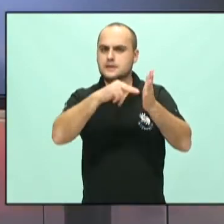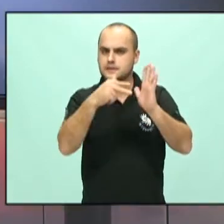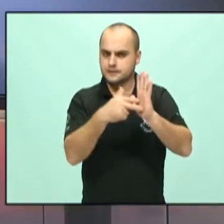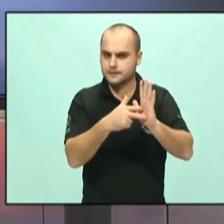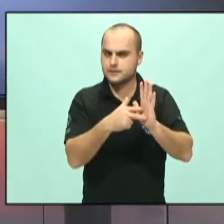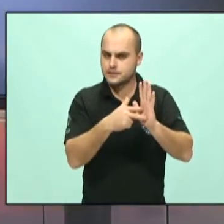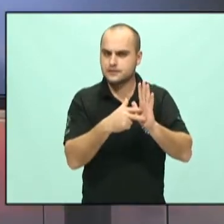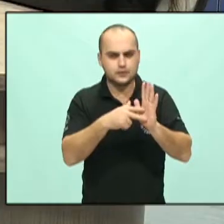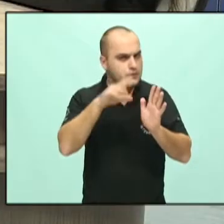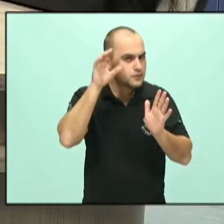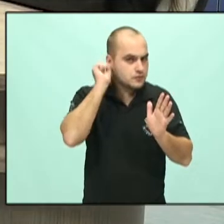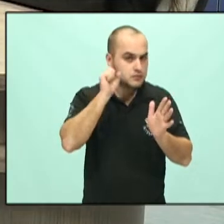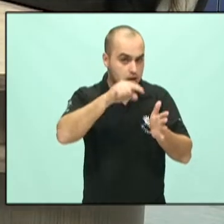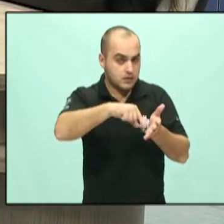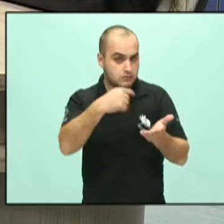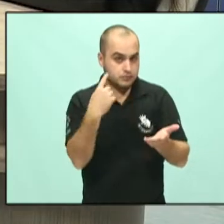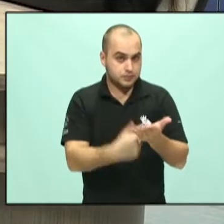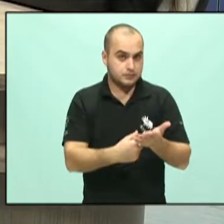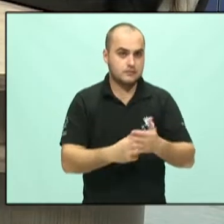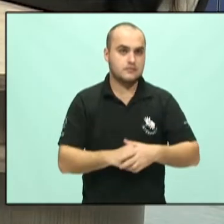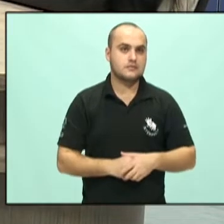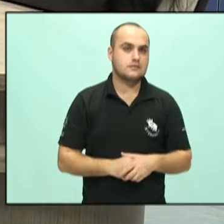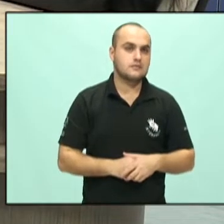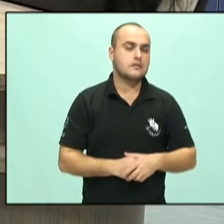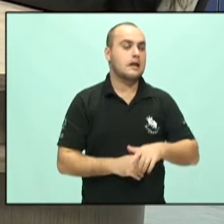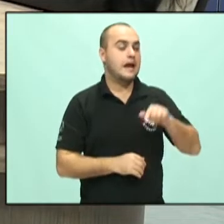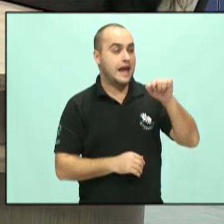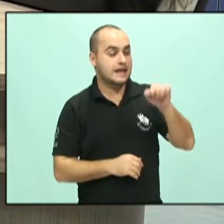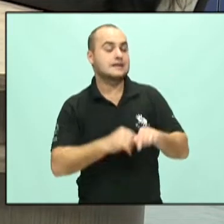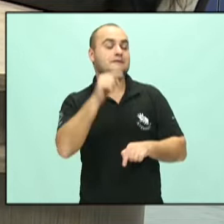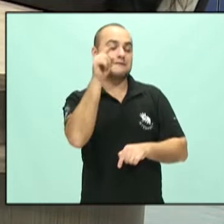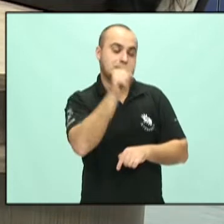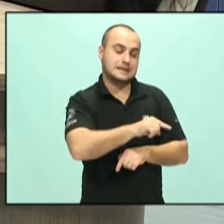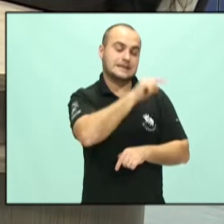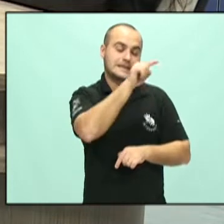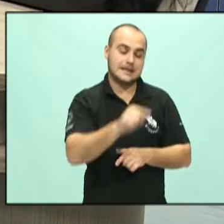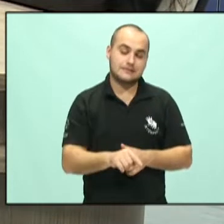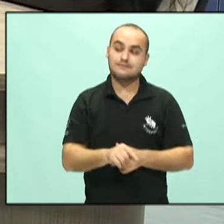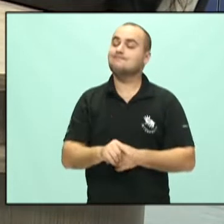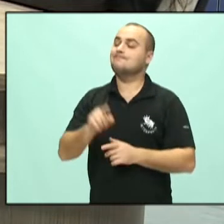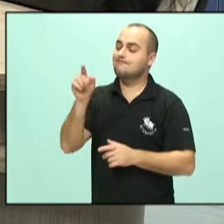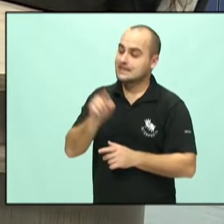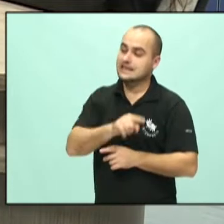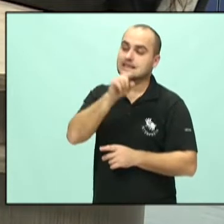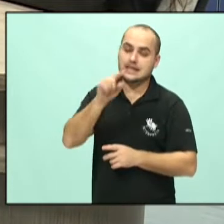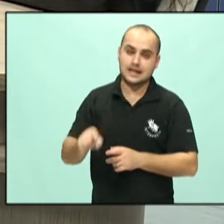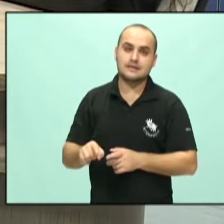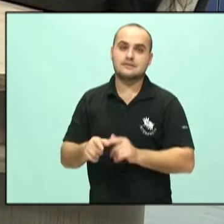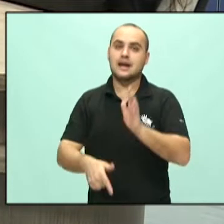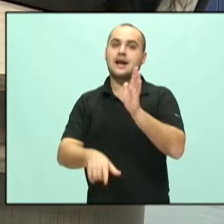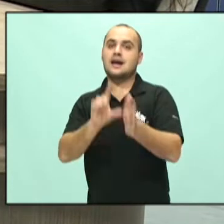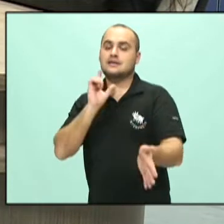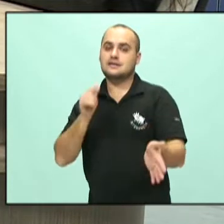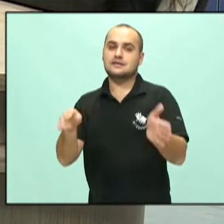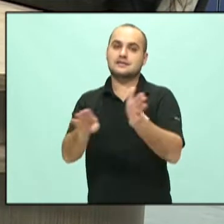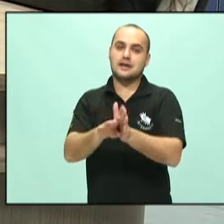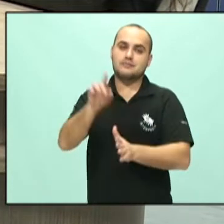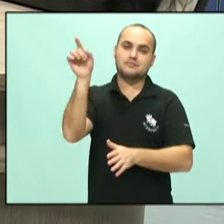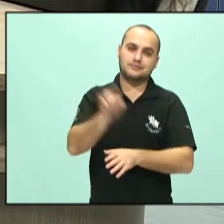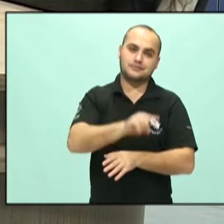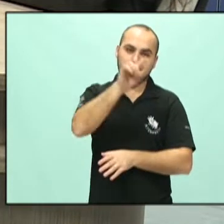Essa está confirmada também. Essa foi cancelada. Cancelada? Agora mesmo. Foi cancelada antes da gente entrar no ar.